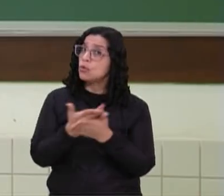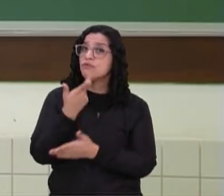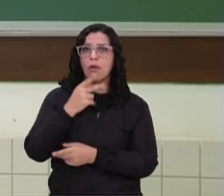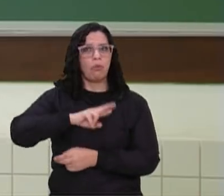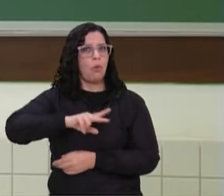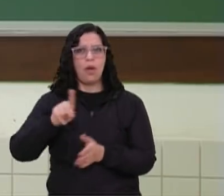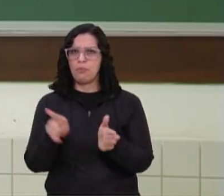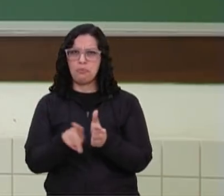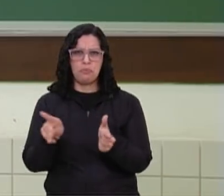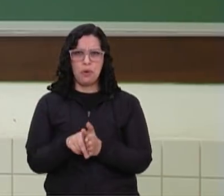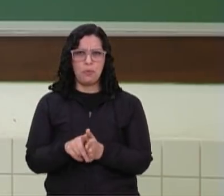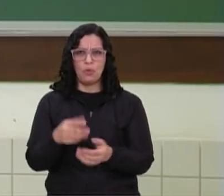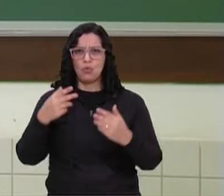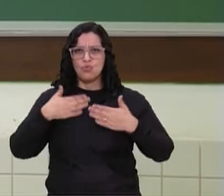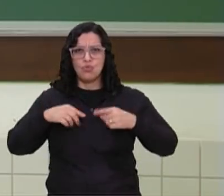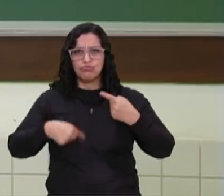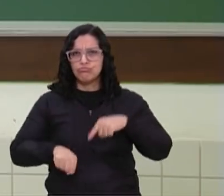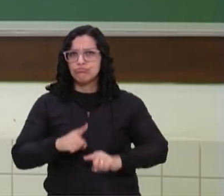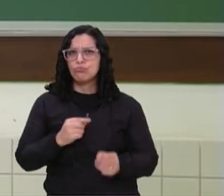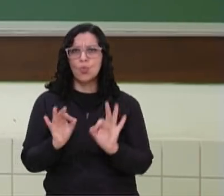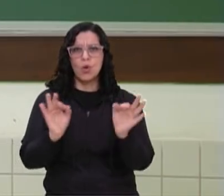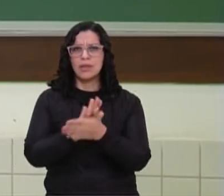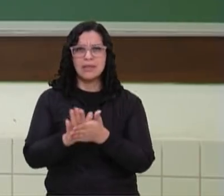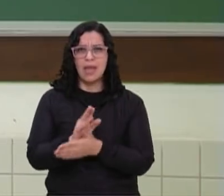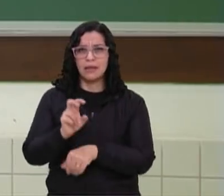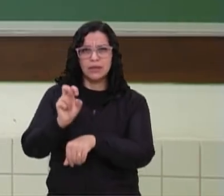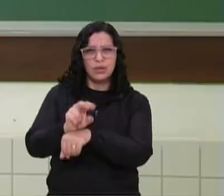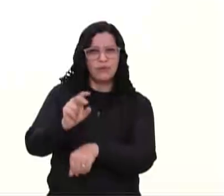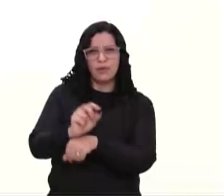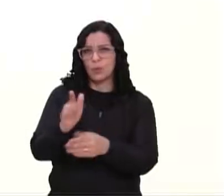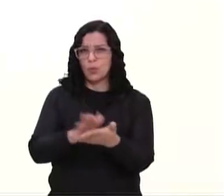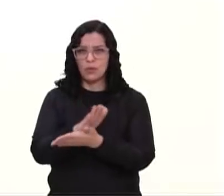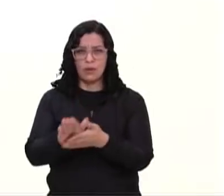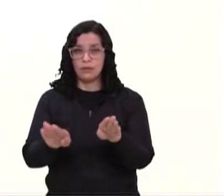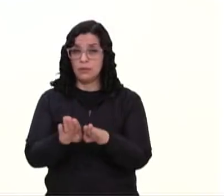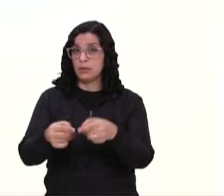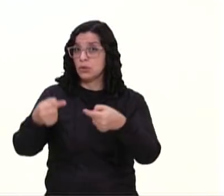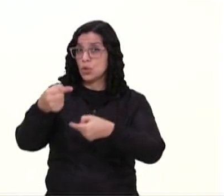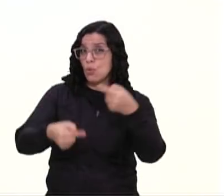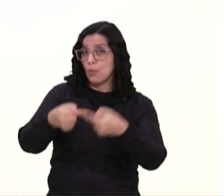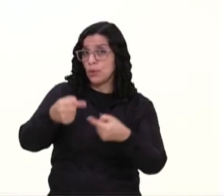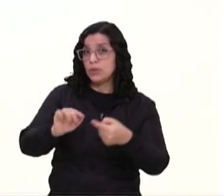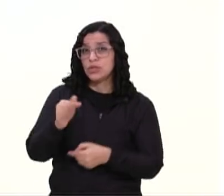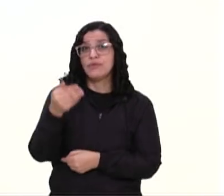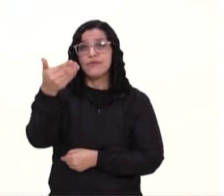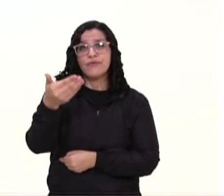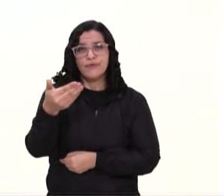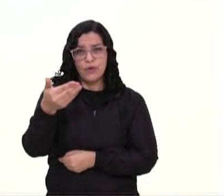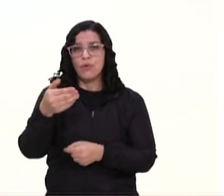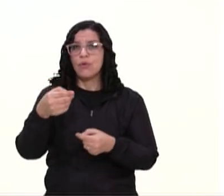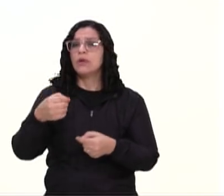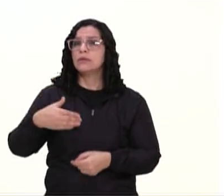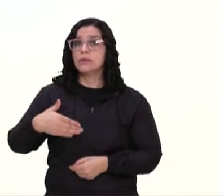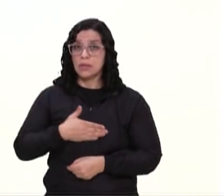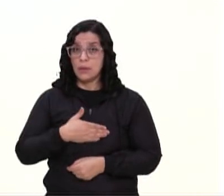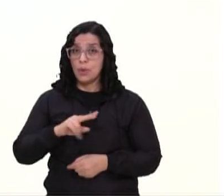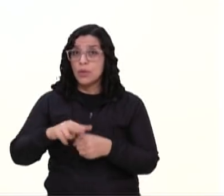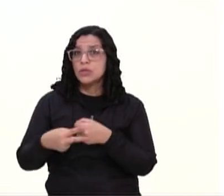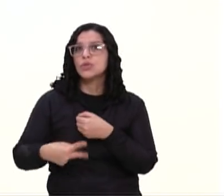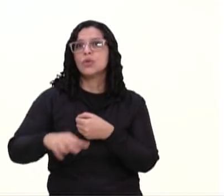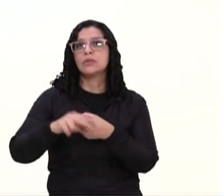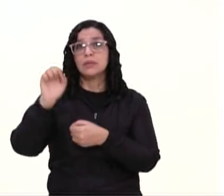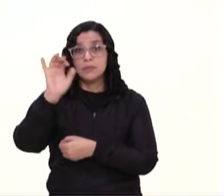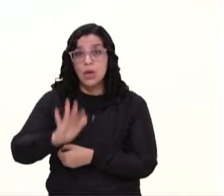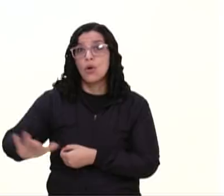que não havia nenhum veneno no corpo dele. Mas então, o que vimos nessa aula? A política externa de Napoleão Bonaparte e suas consequências para a Europa e para